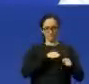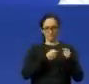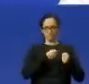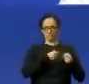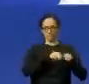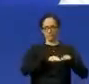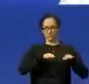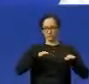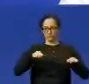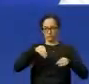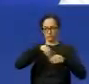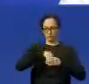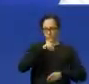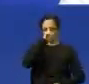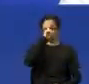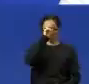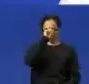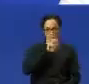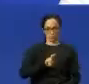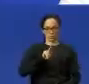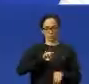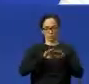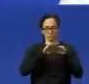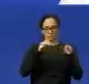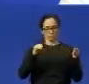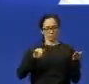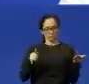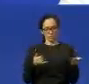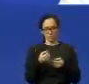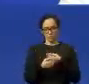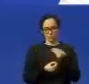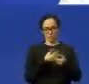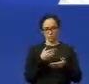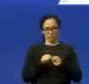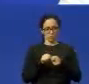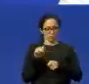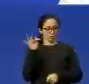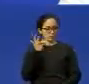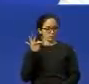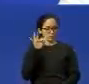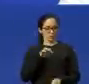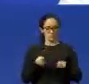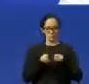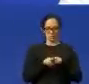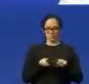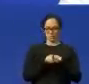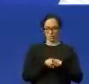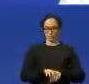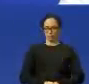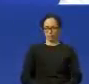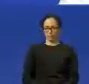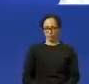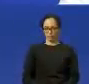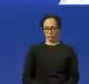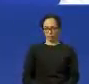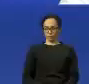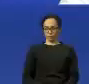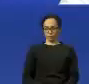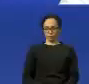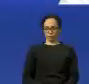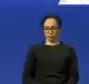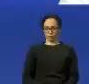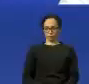cobertura do hospital pediátrico, que será aproveitada nas instalações universitárias, e também ligada à rede da Companhia Elétrica de Distribuição de